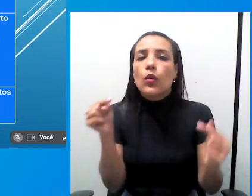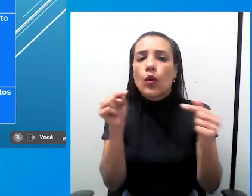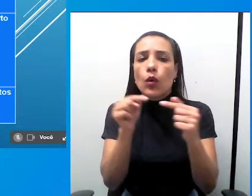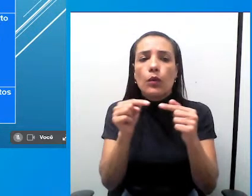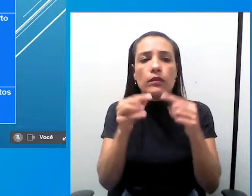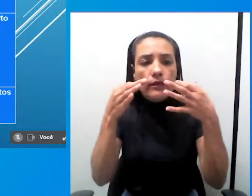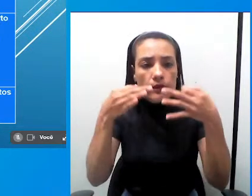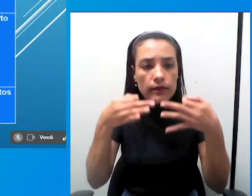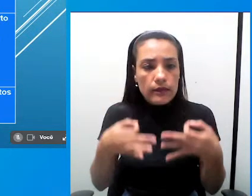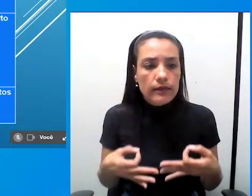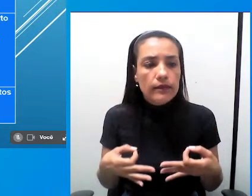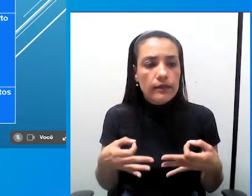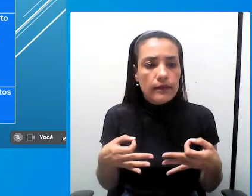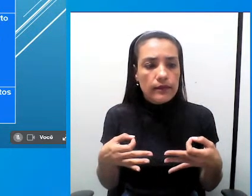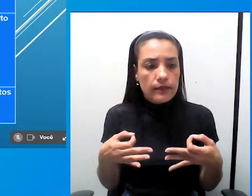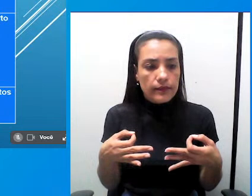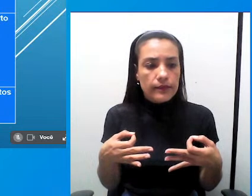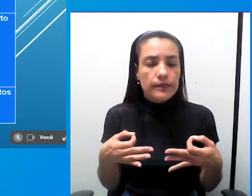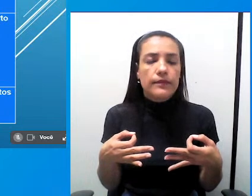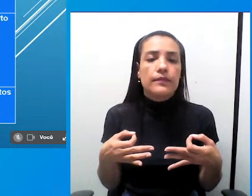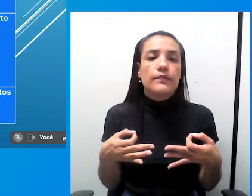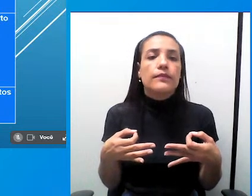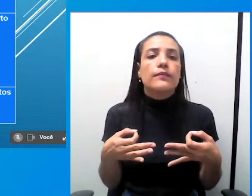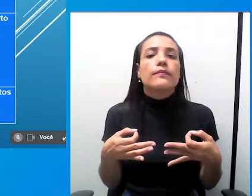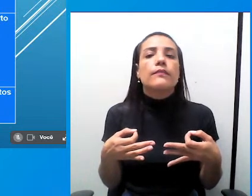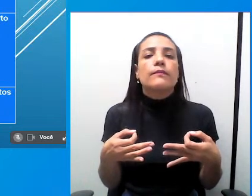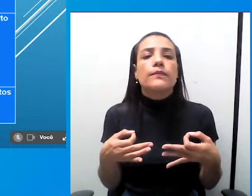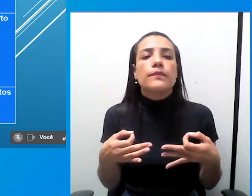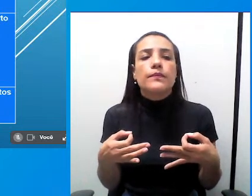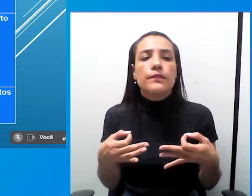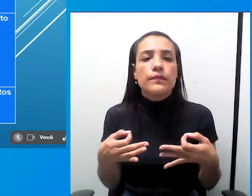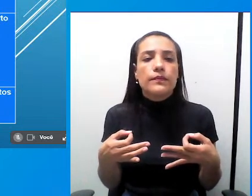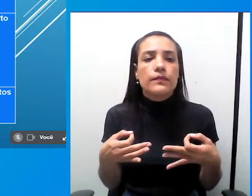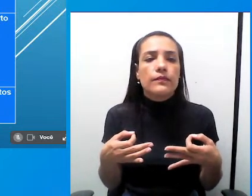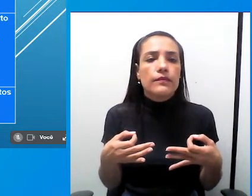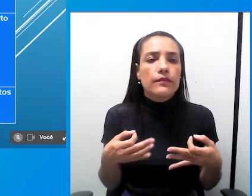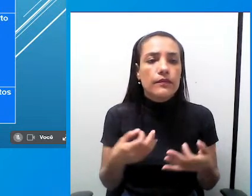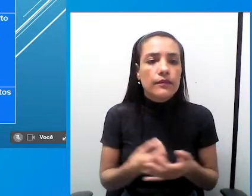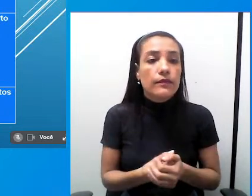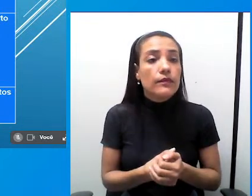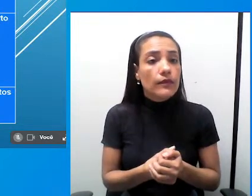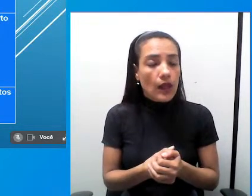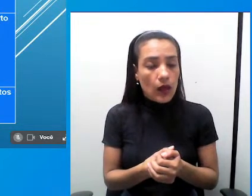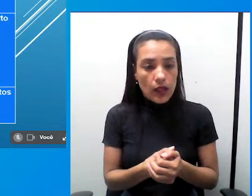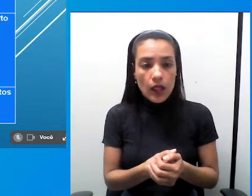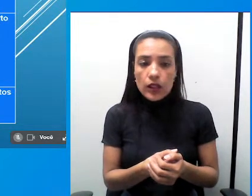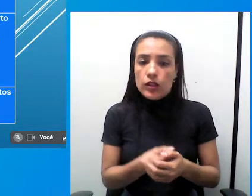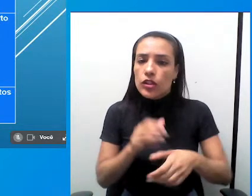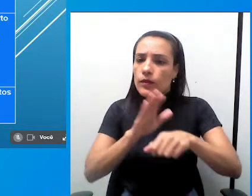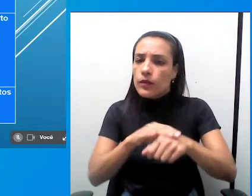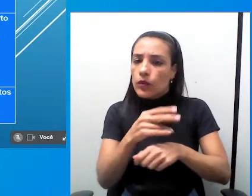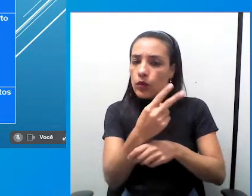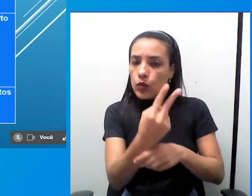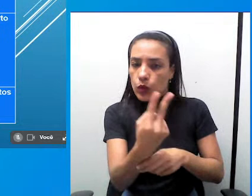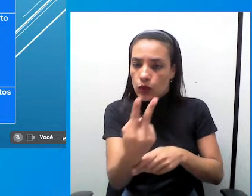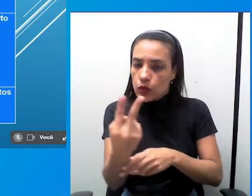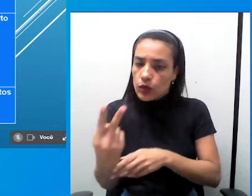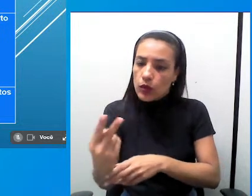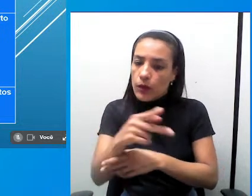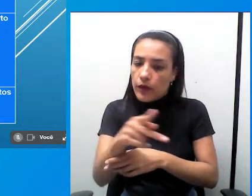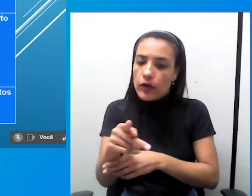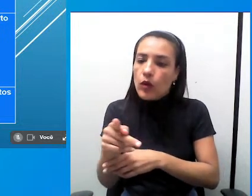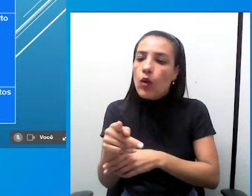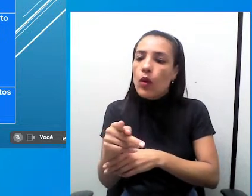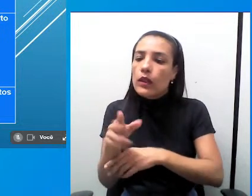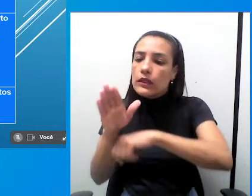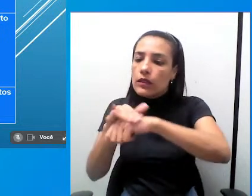A primeira unidade curricular de extensão, a gente idealizou que ela nos permitiria, em duplas de professores, junto com grupos de alunos